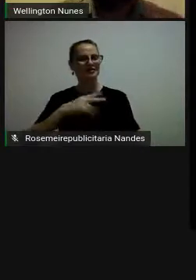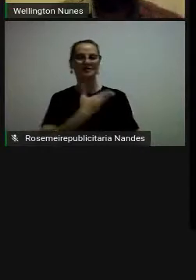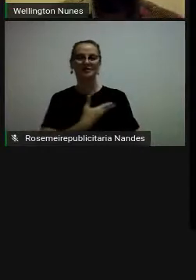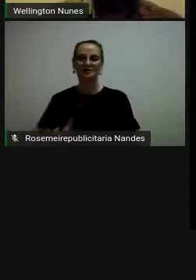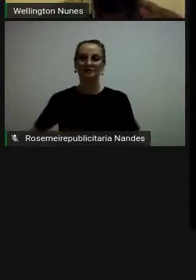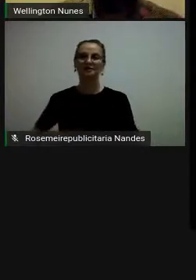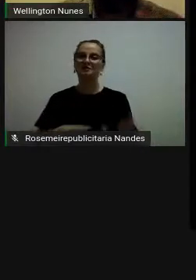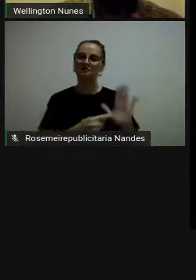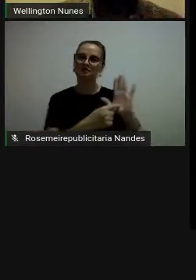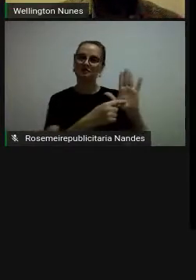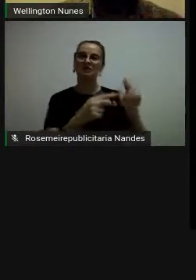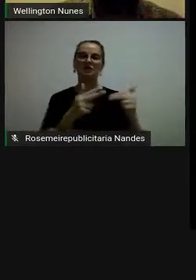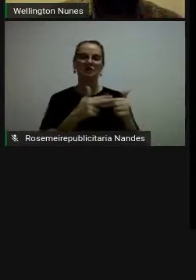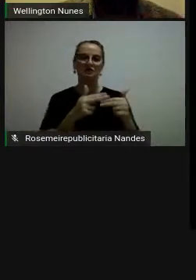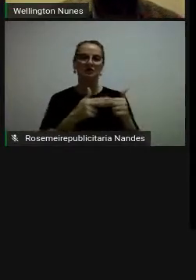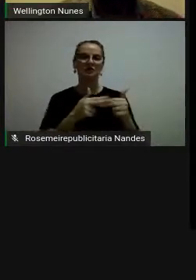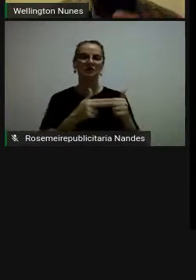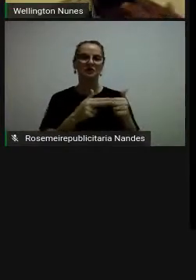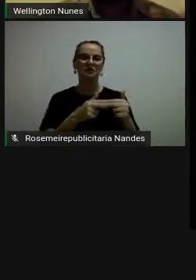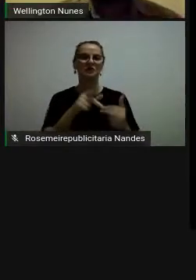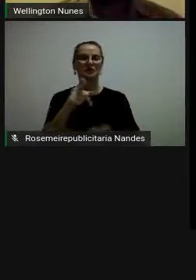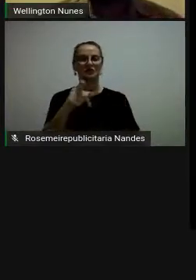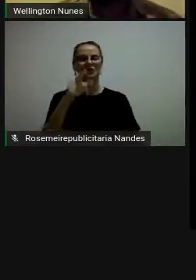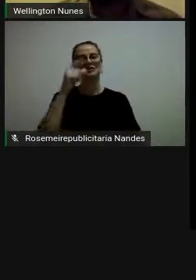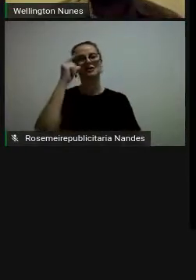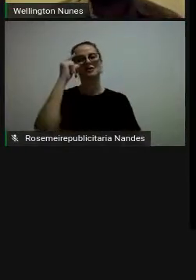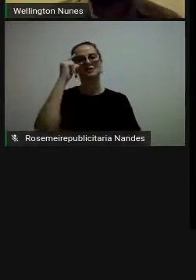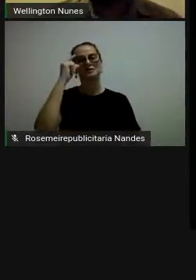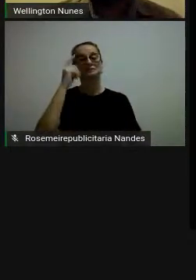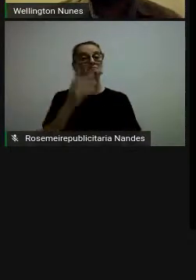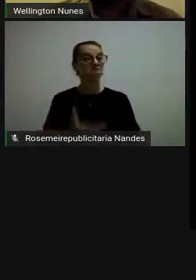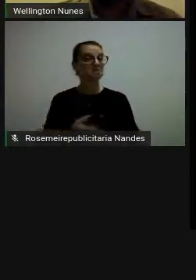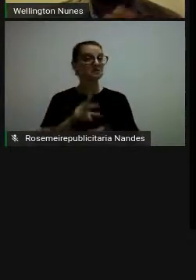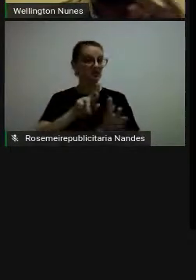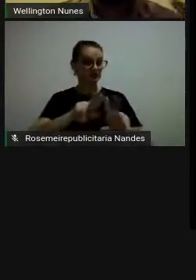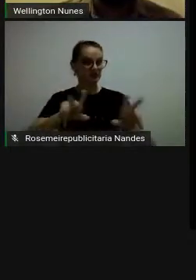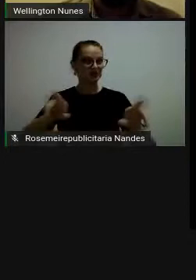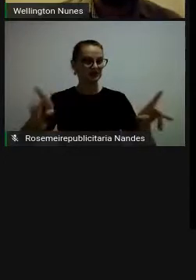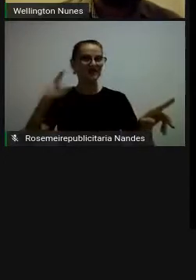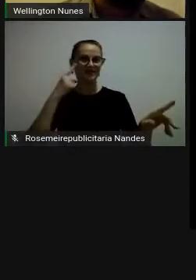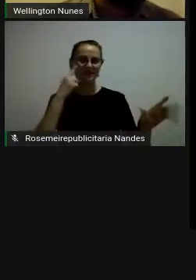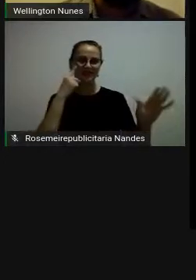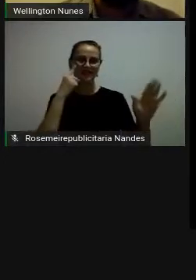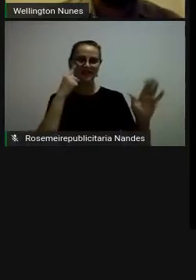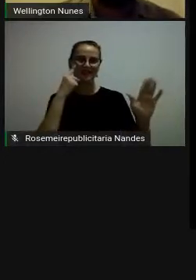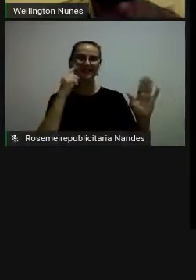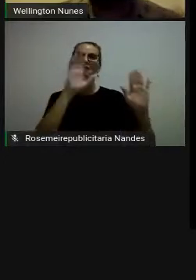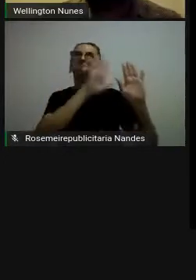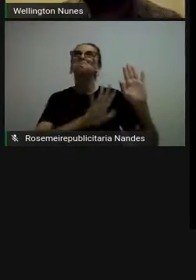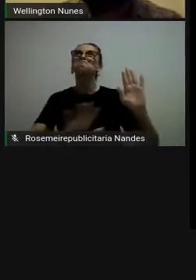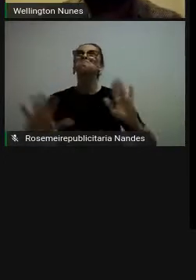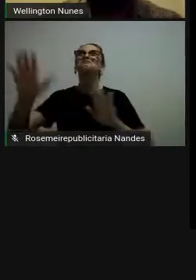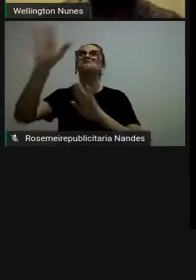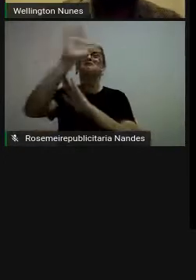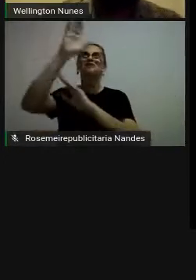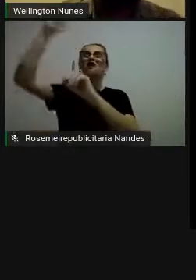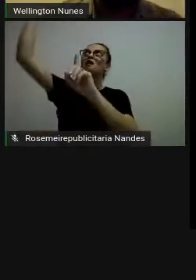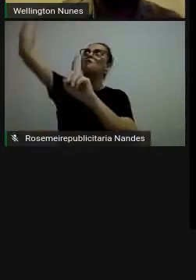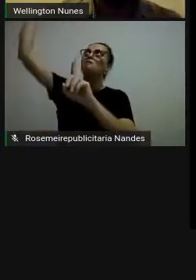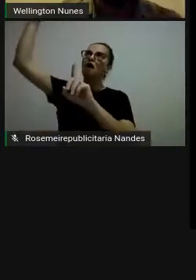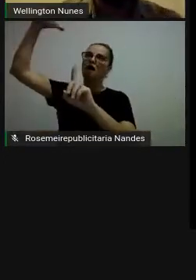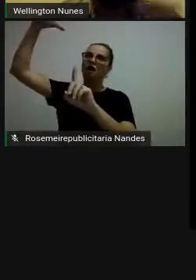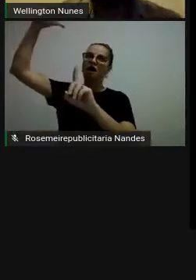de geoprocessamento? Bem, diferentes fontes, né? Pode ser por imagens de satélites, pode ser por